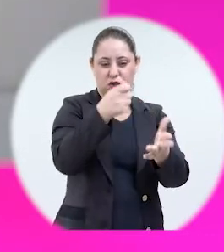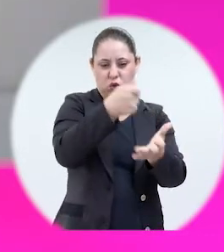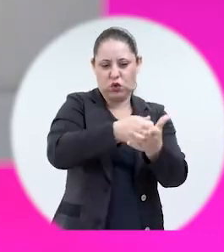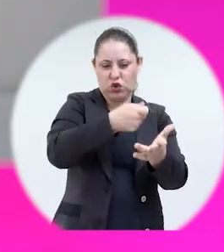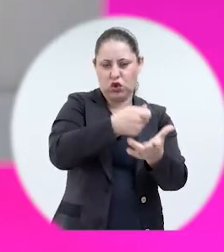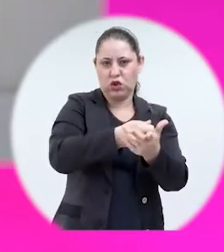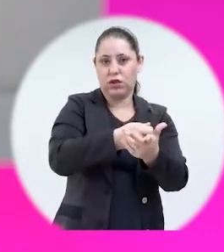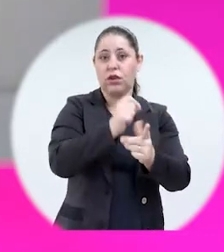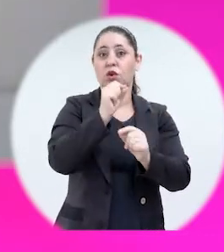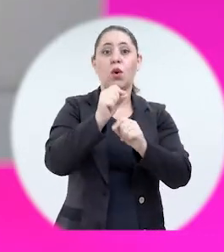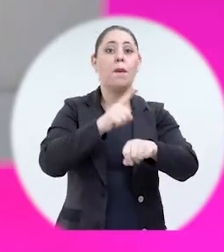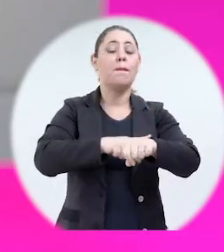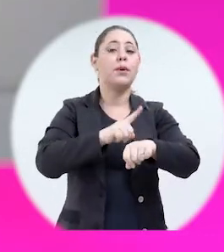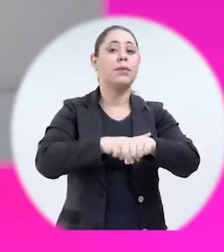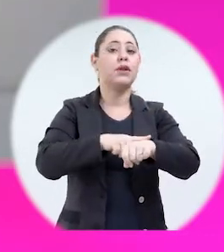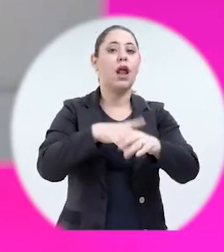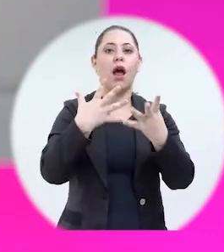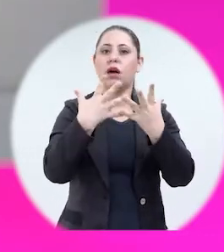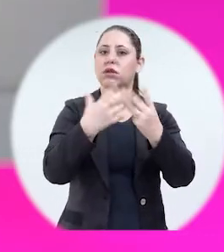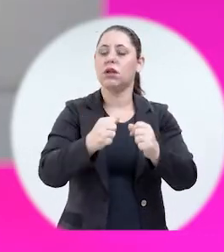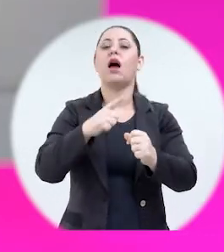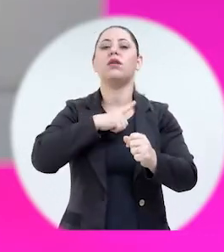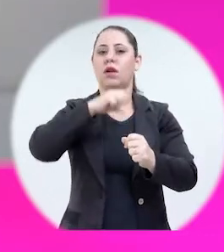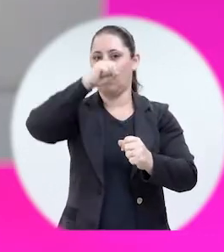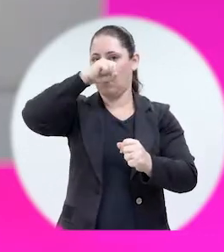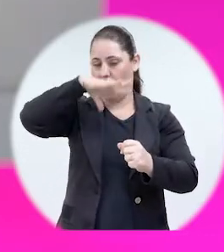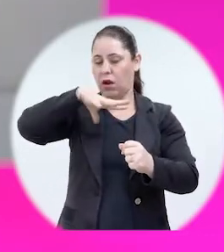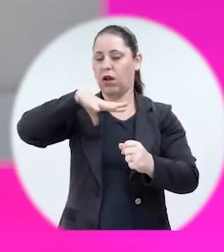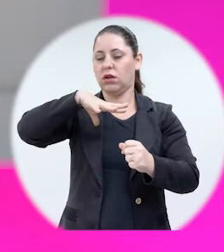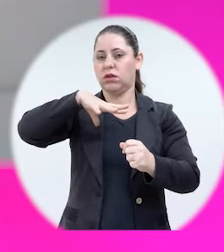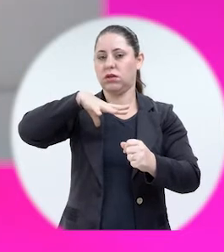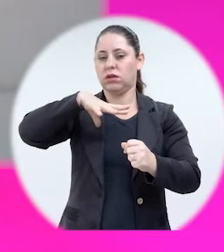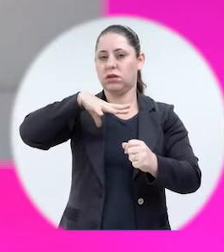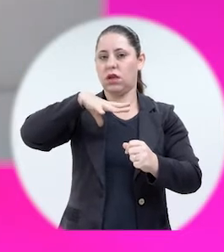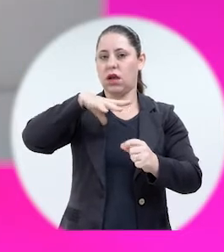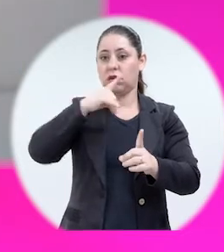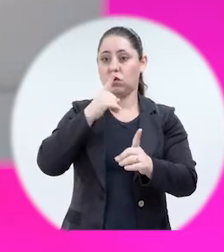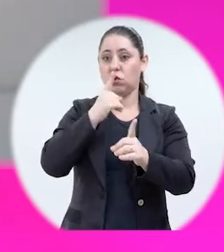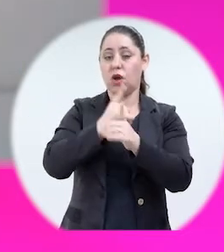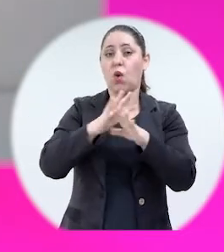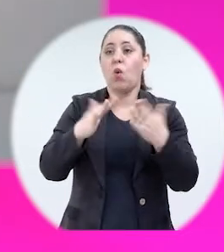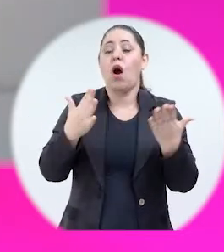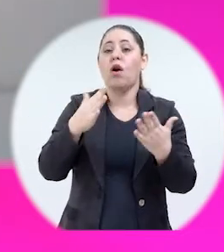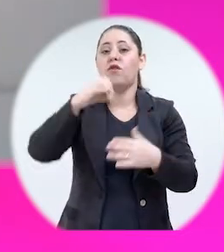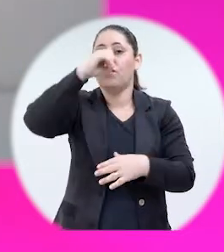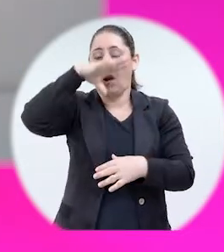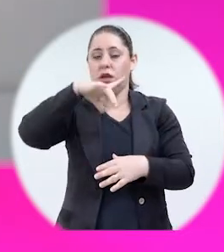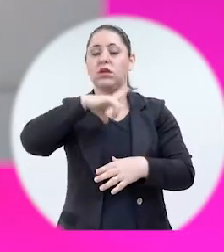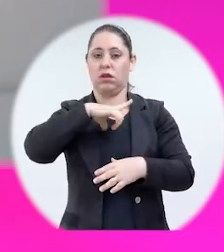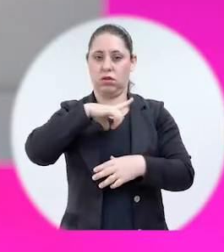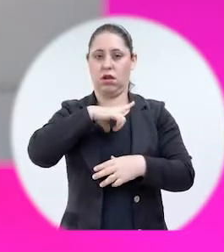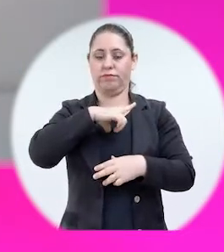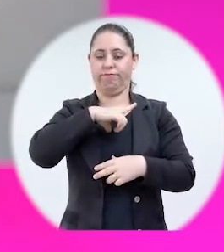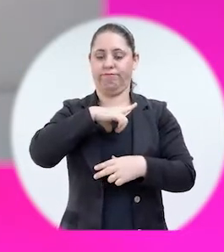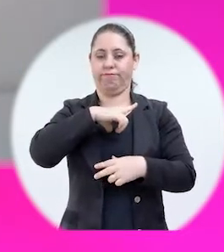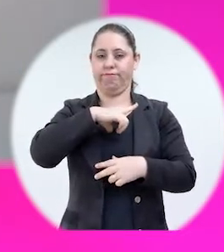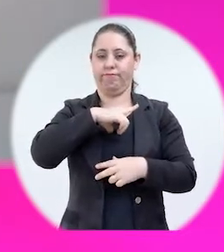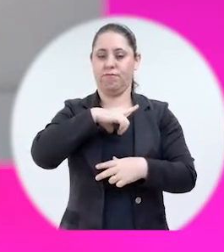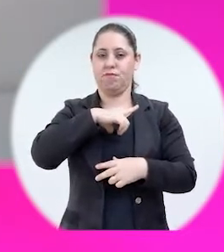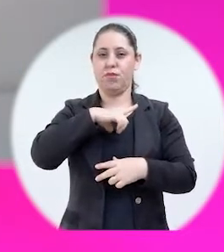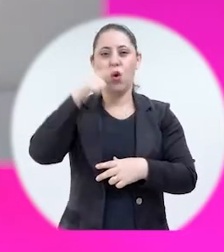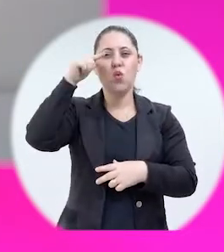partir do momento que ela aceitar que sofre violência, que ela identificar o tipo de violência que ela está